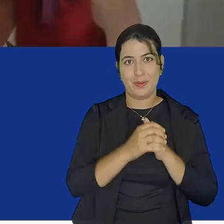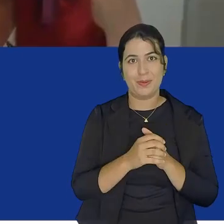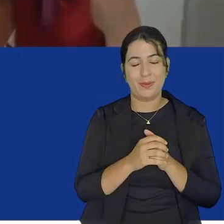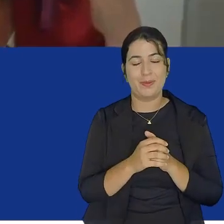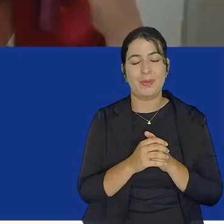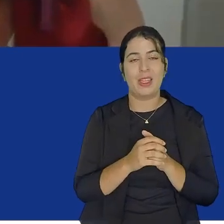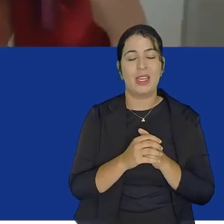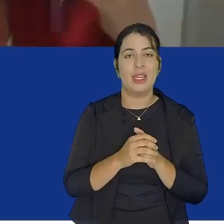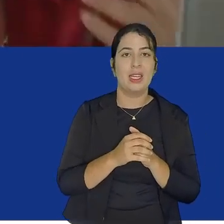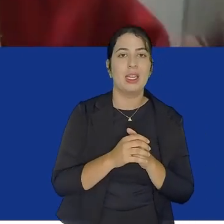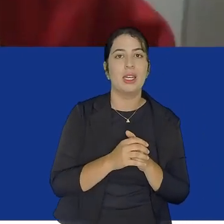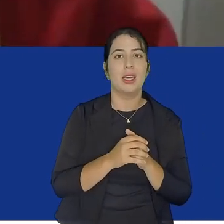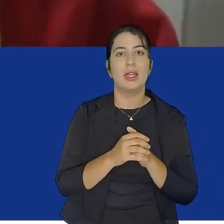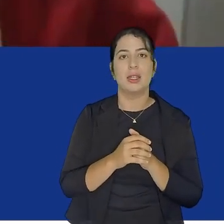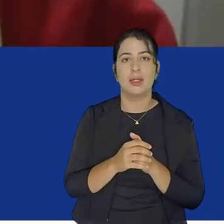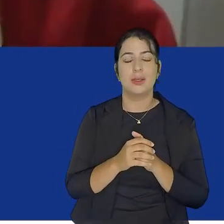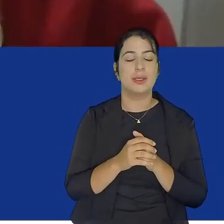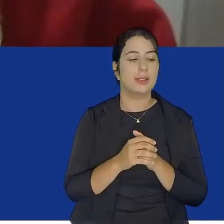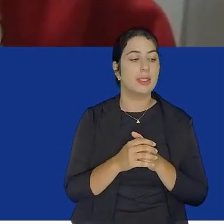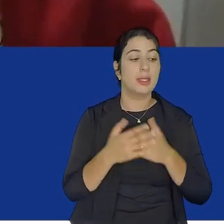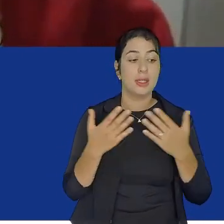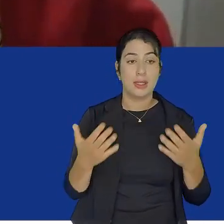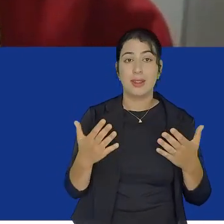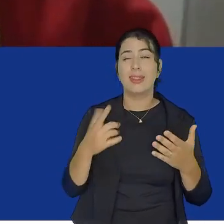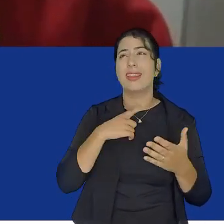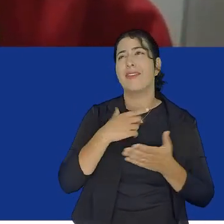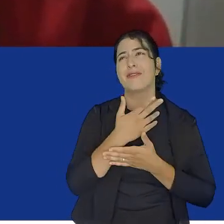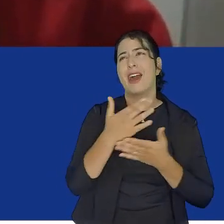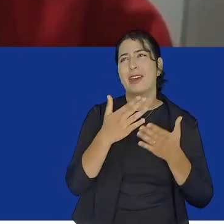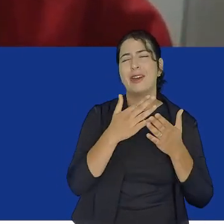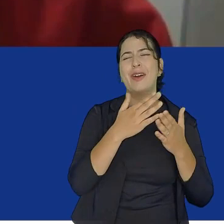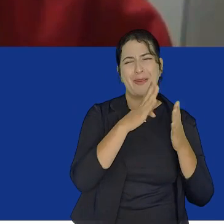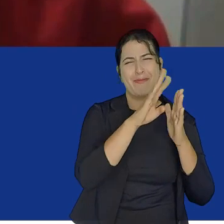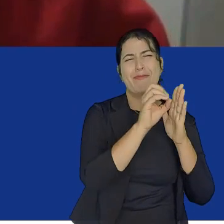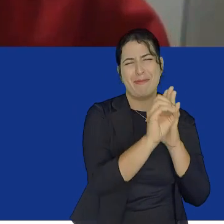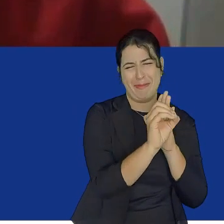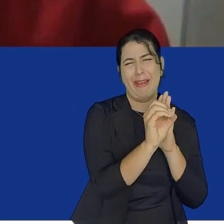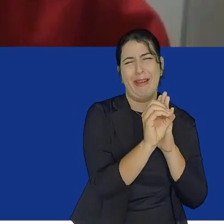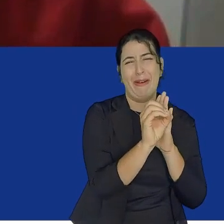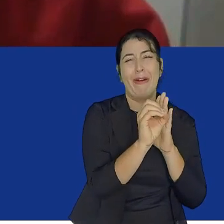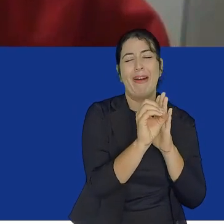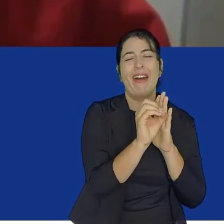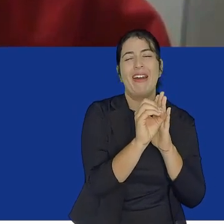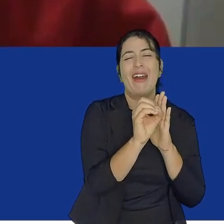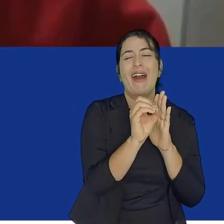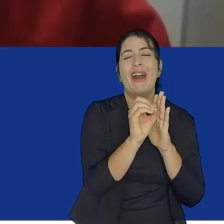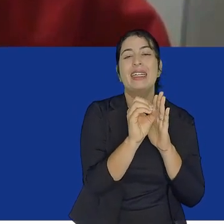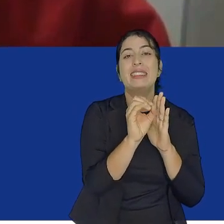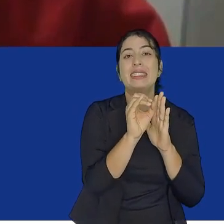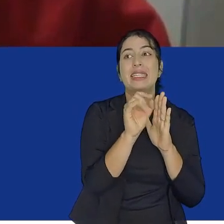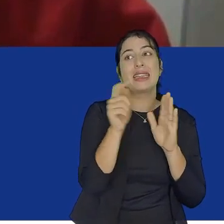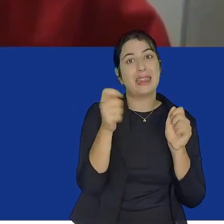daí falar, pô, agora deu BO. Tem um monte de BO que a gente podia evitar, se a gente conversasse, se a